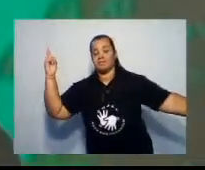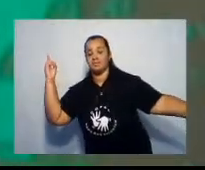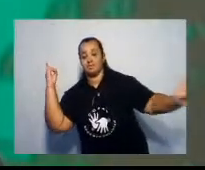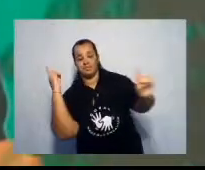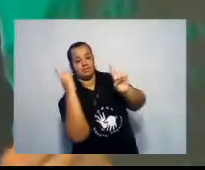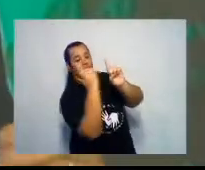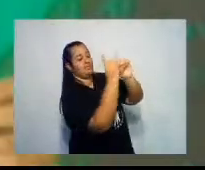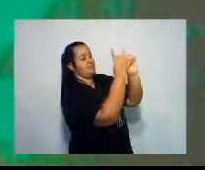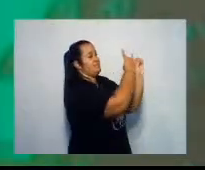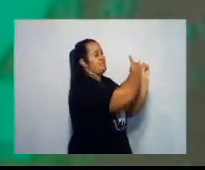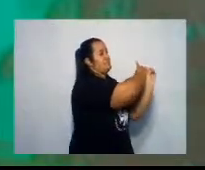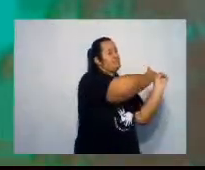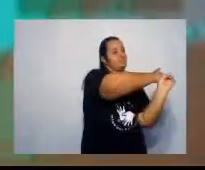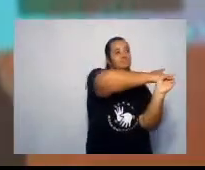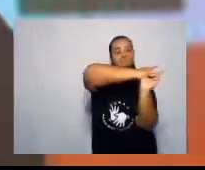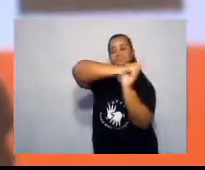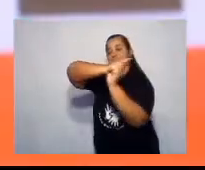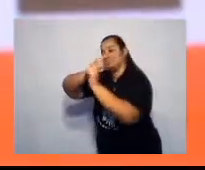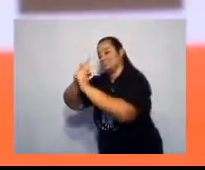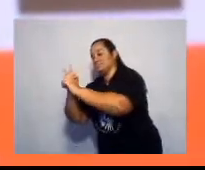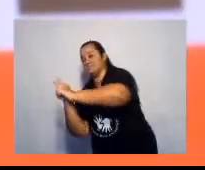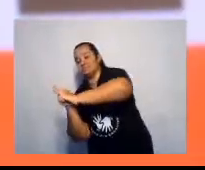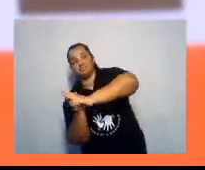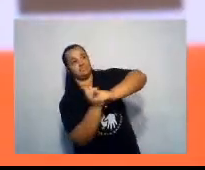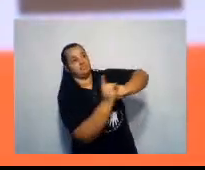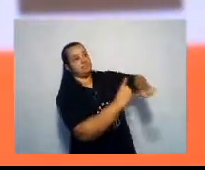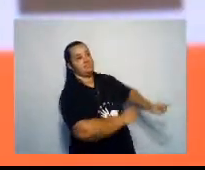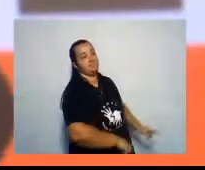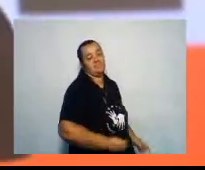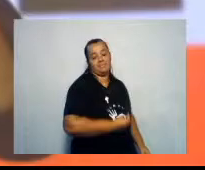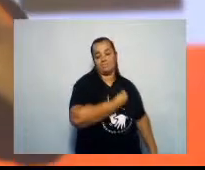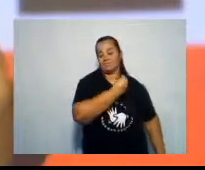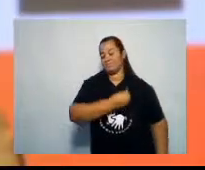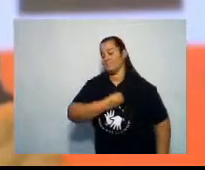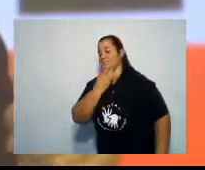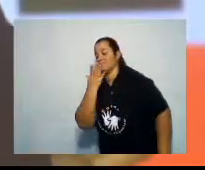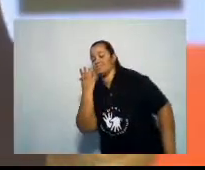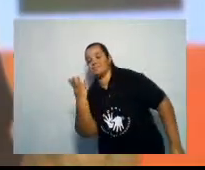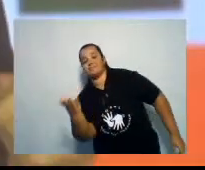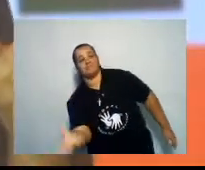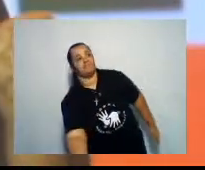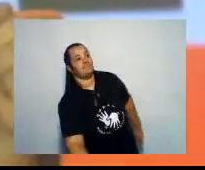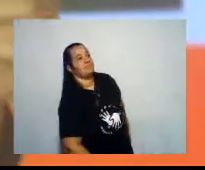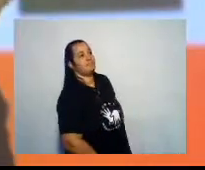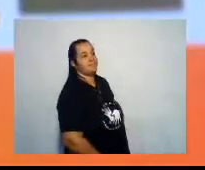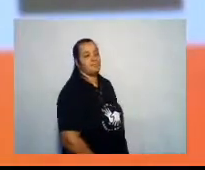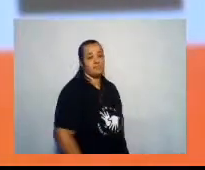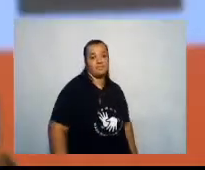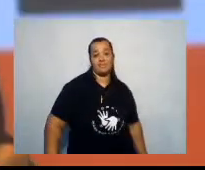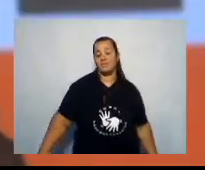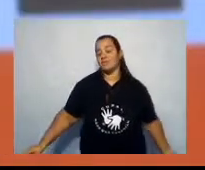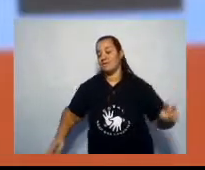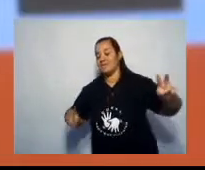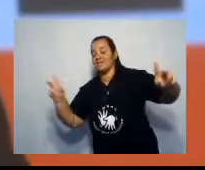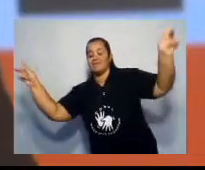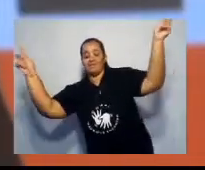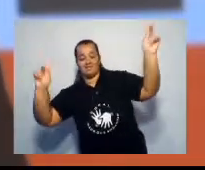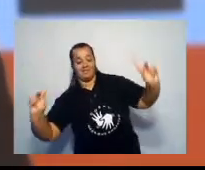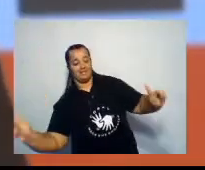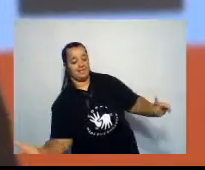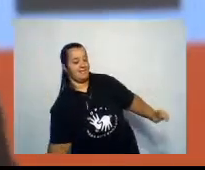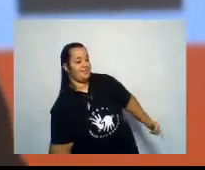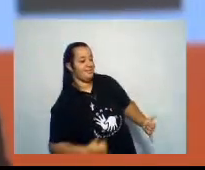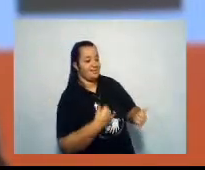perder e se encontrar. Vida boa, brilha.